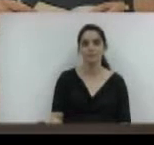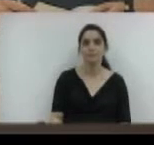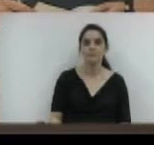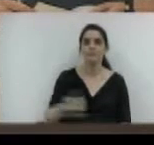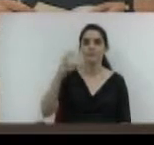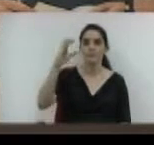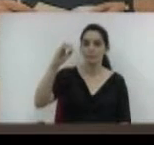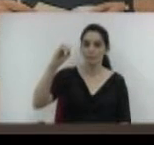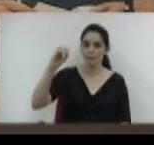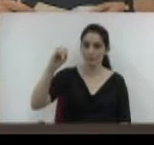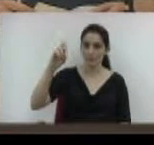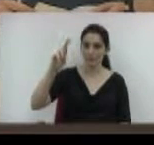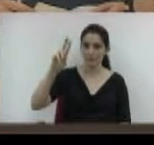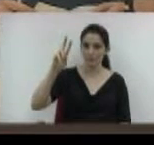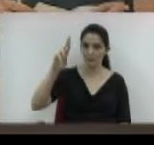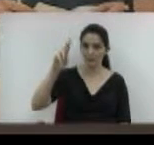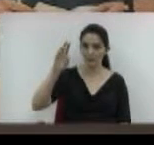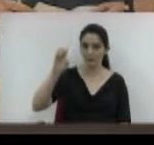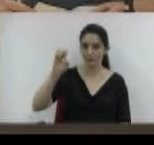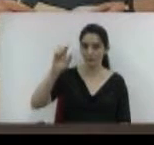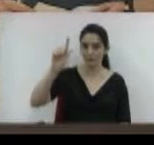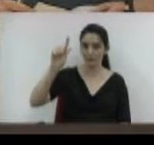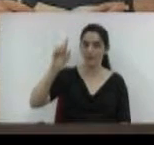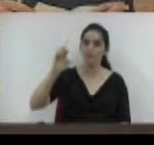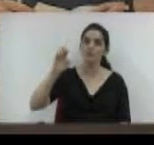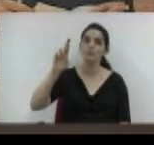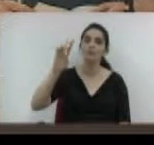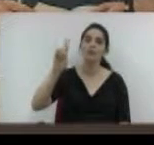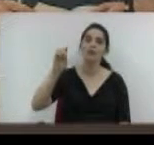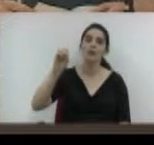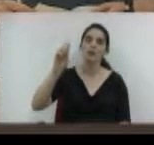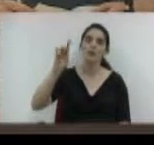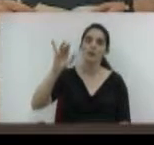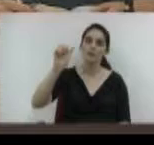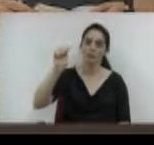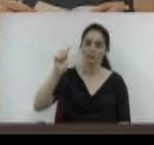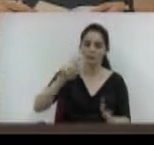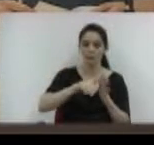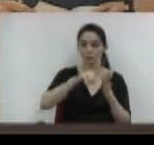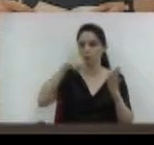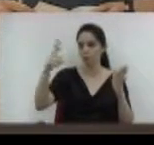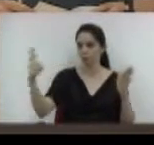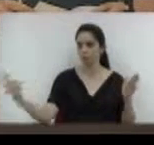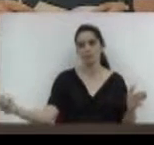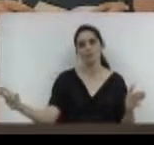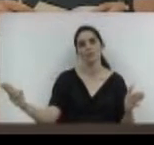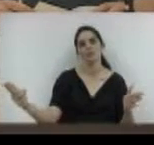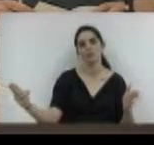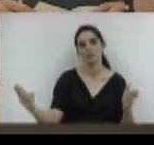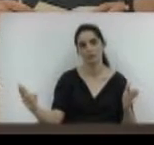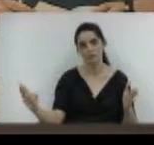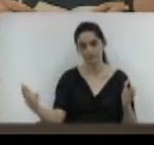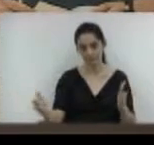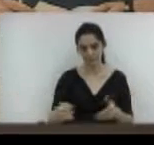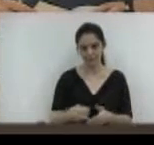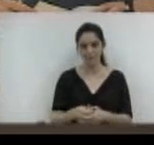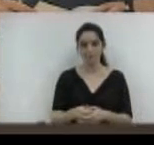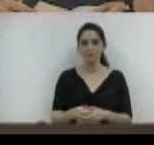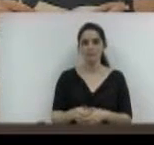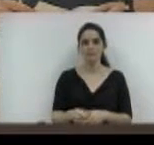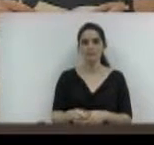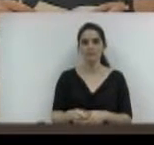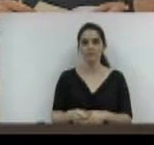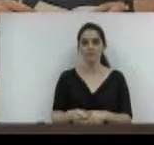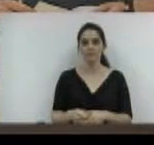6/2015, publicado no Diário Oficial de 16 de junho de 2015, o inquérito administrativo teve seu